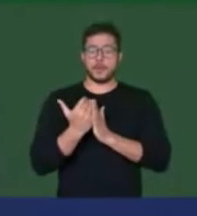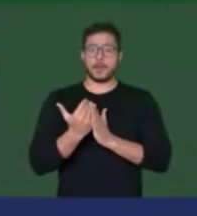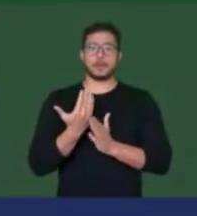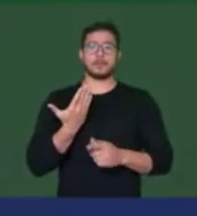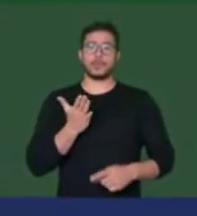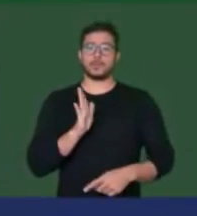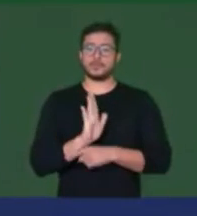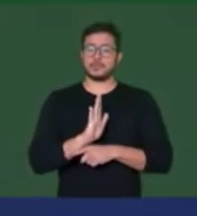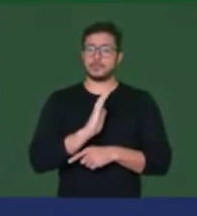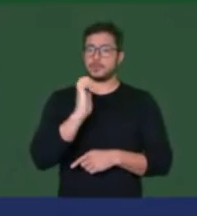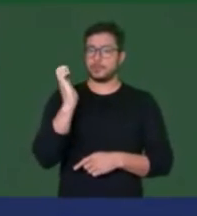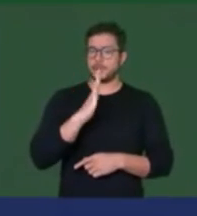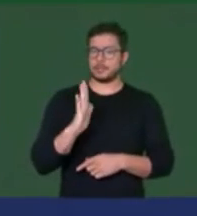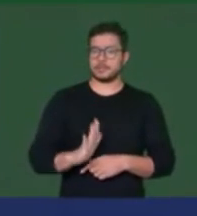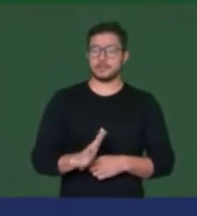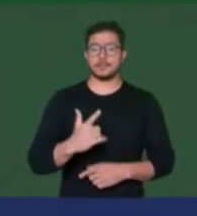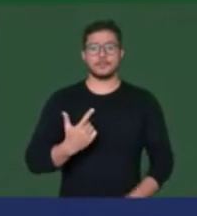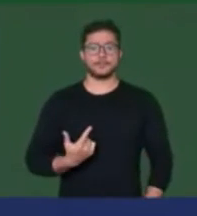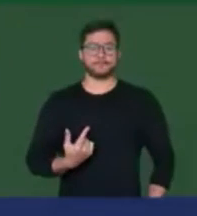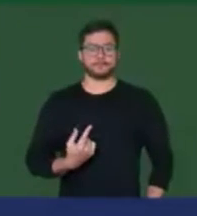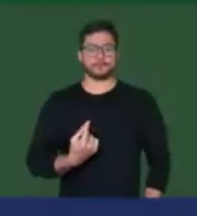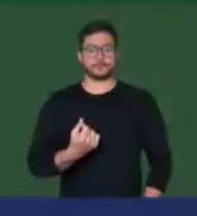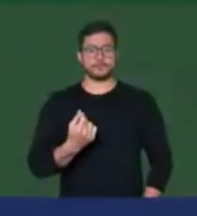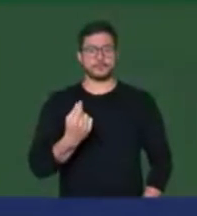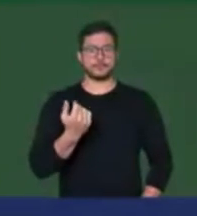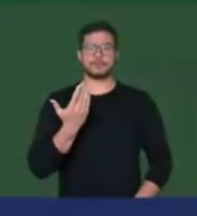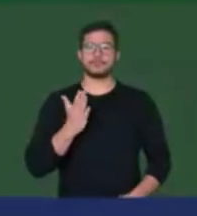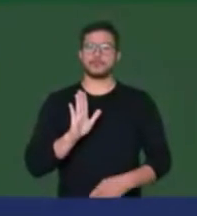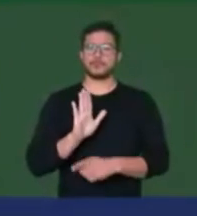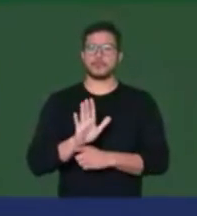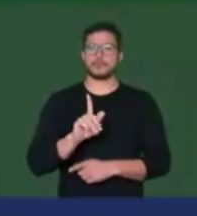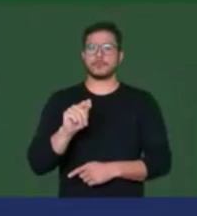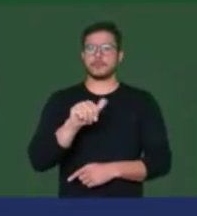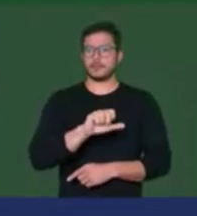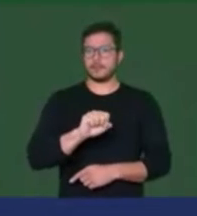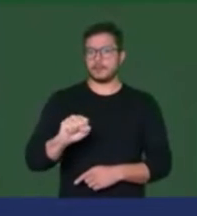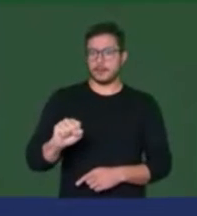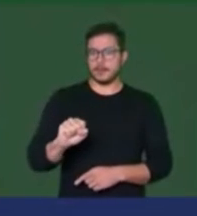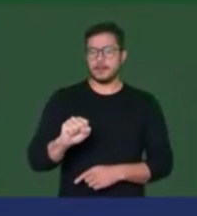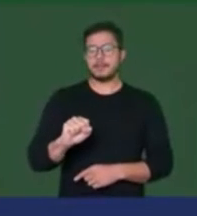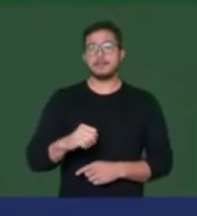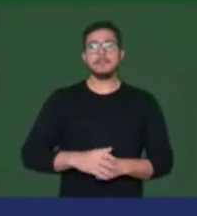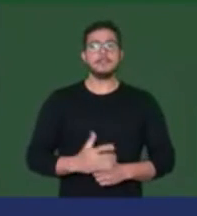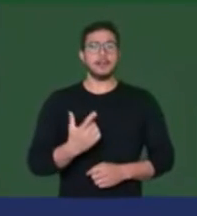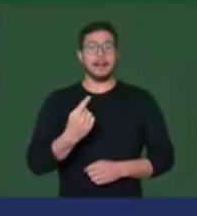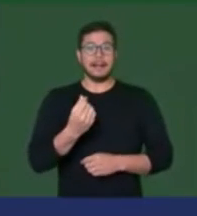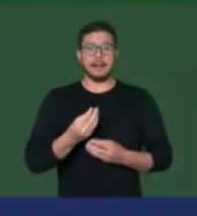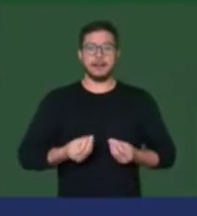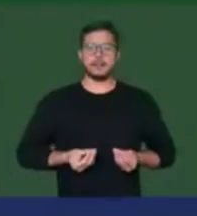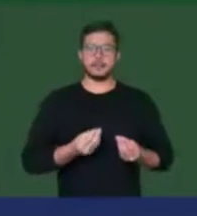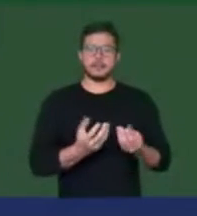recursos a mais para o auxílio gás, recursos para os caminhoneiros,